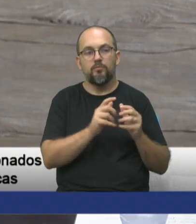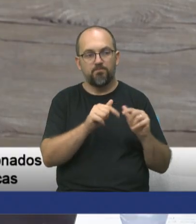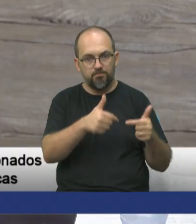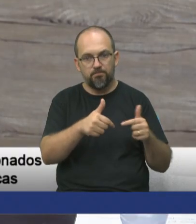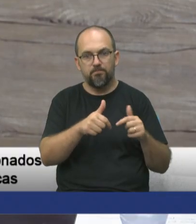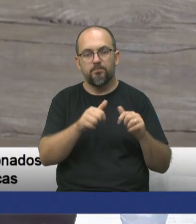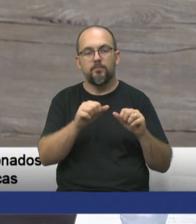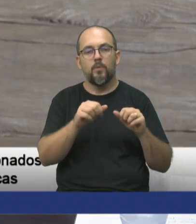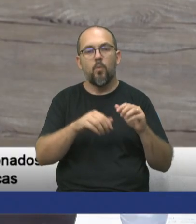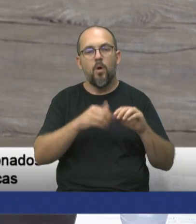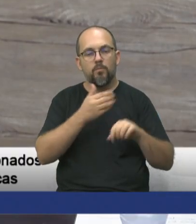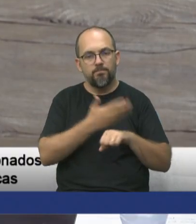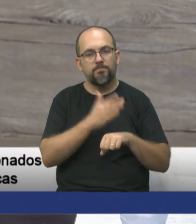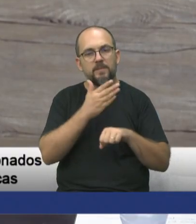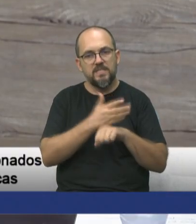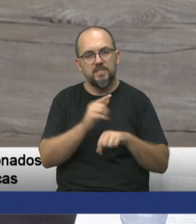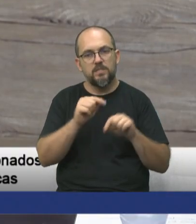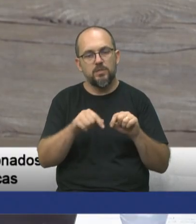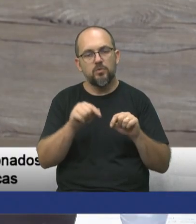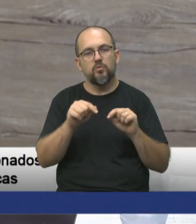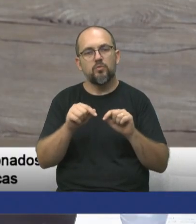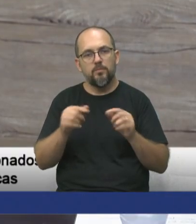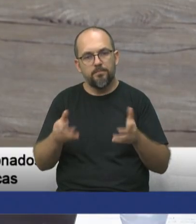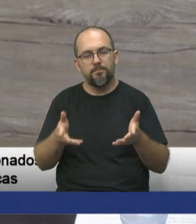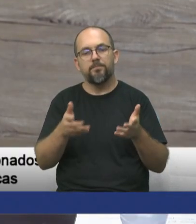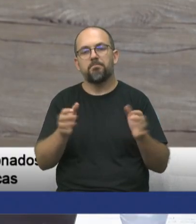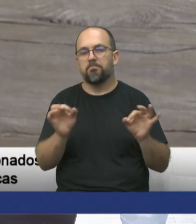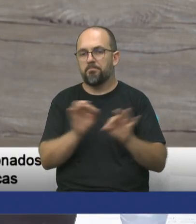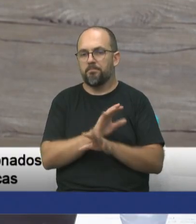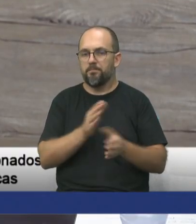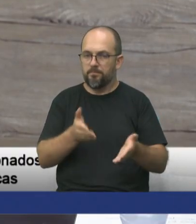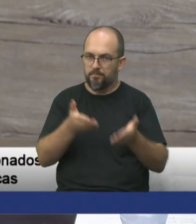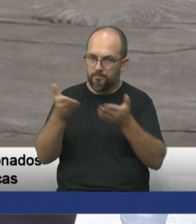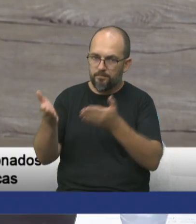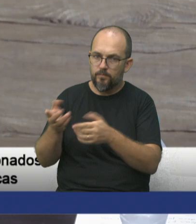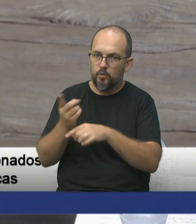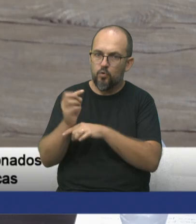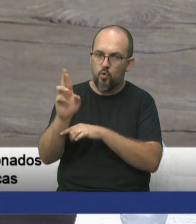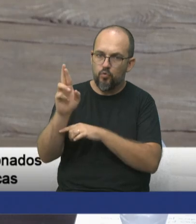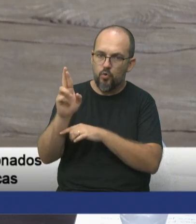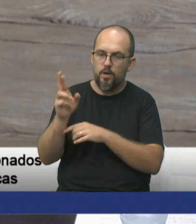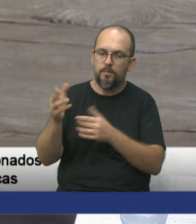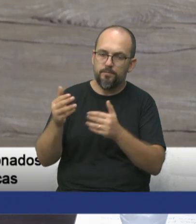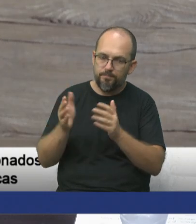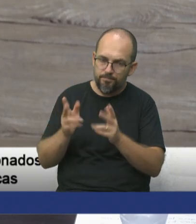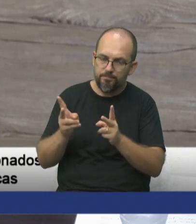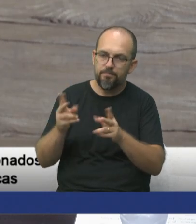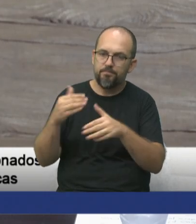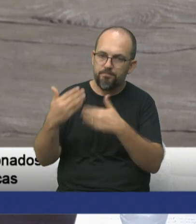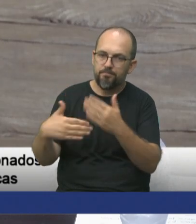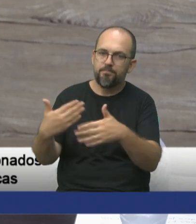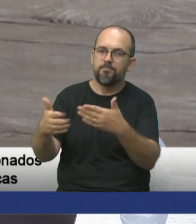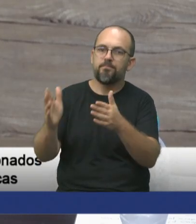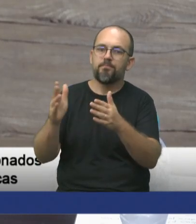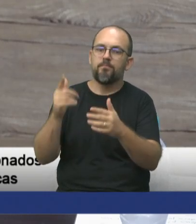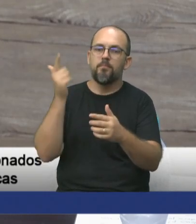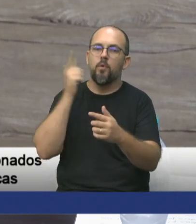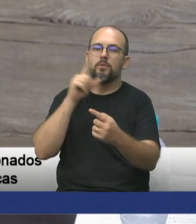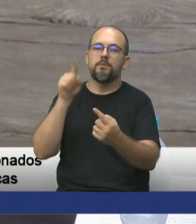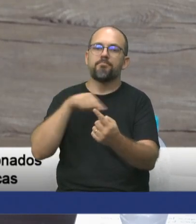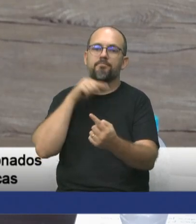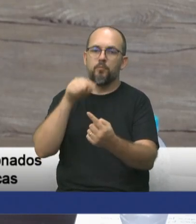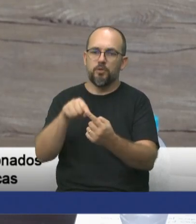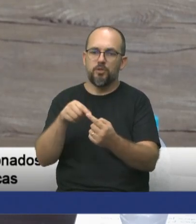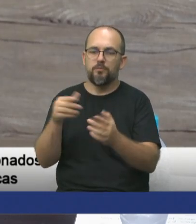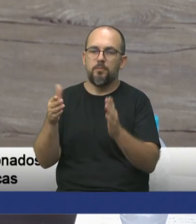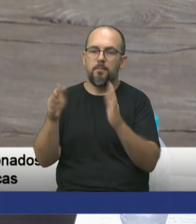de exercício, e devolvo a palavra já para a doutora para a gente conseguir ser profícuo e bastante assertivo nas